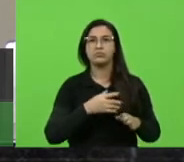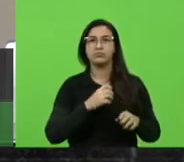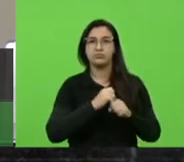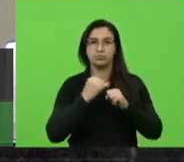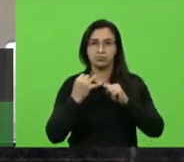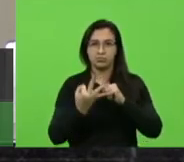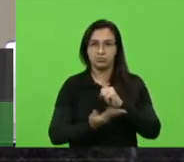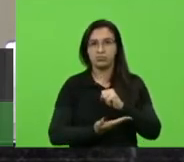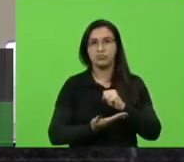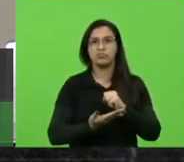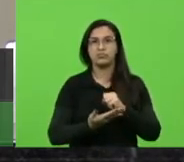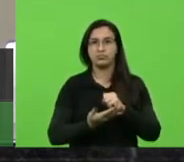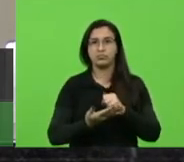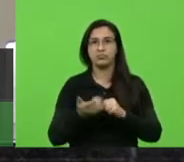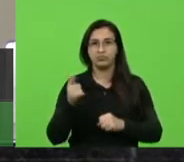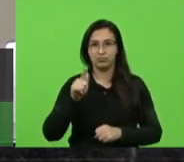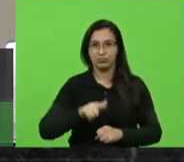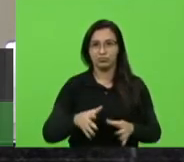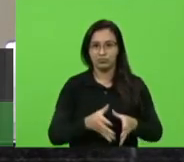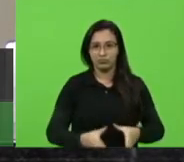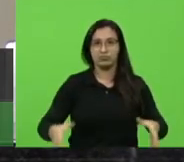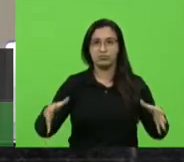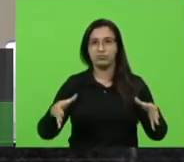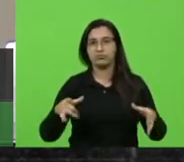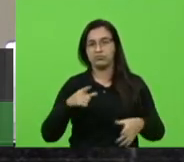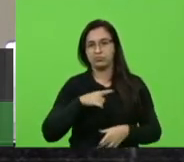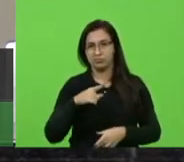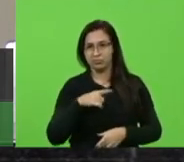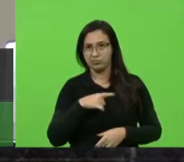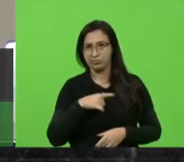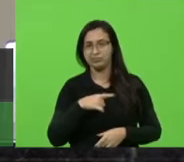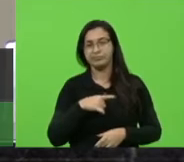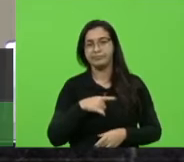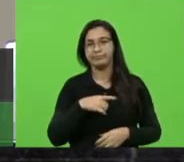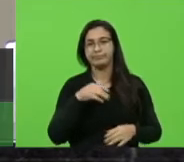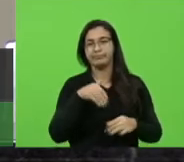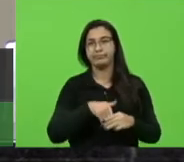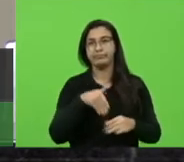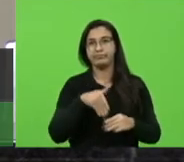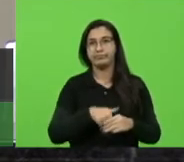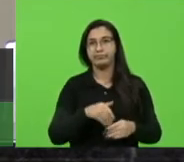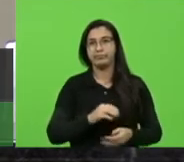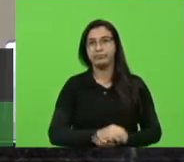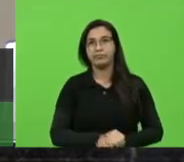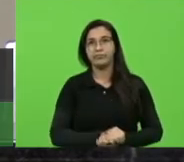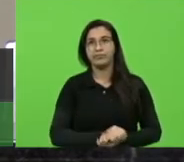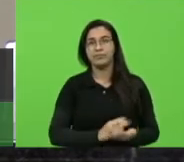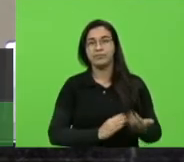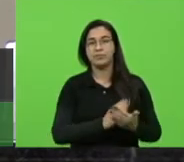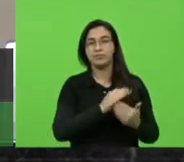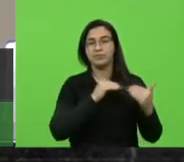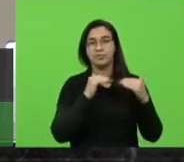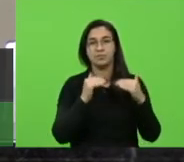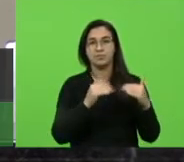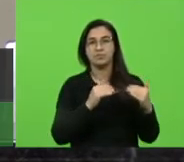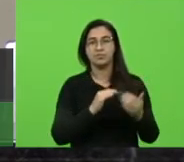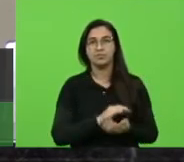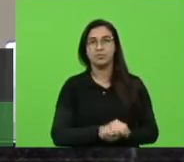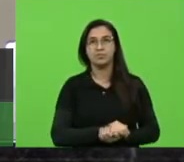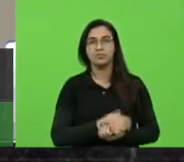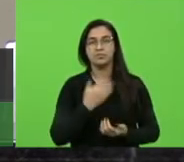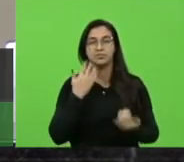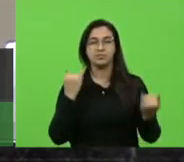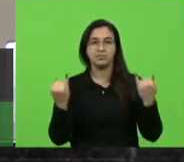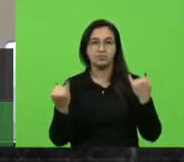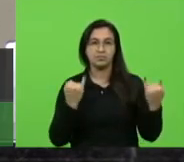discussão. Não havendo quem queira discutir, em votação. Deputados que aprovam, permaneçam como se encontram. Aprovado por unanimidade. Pedido